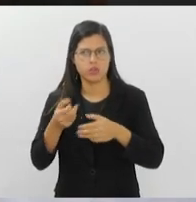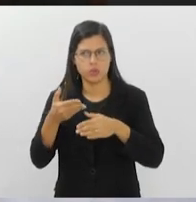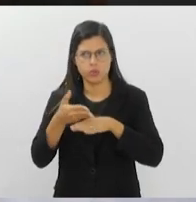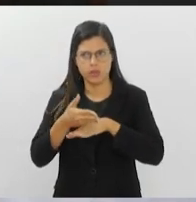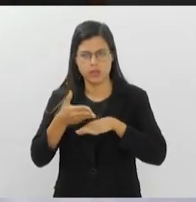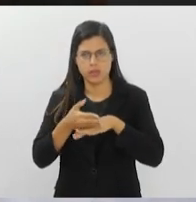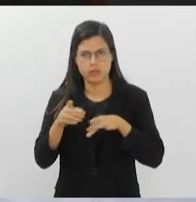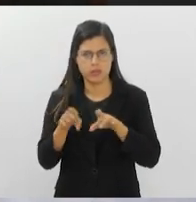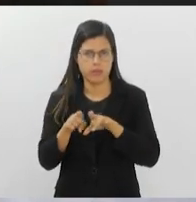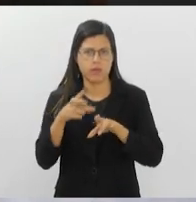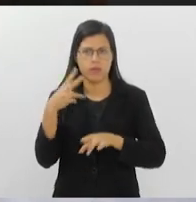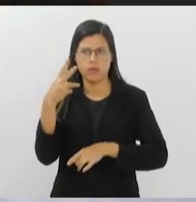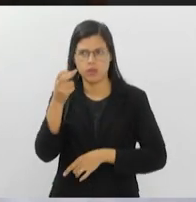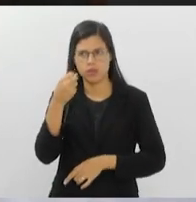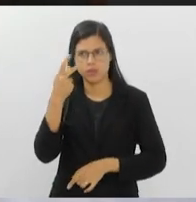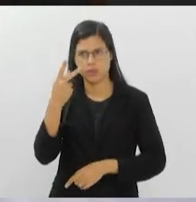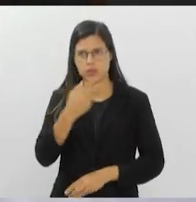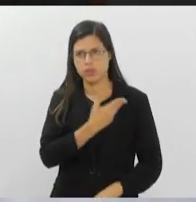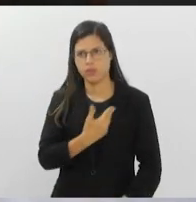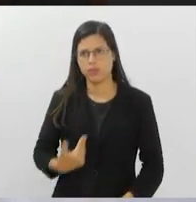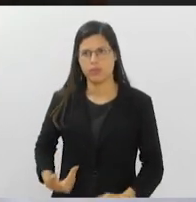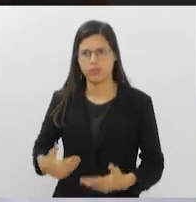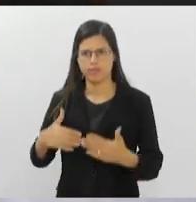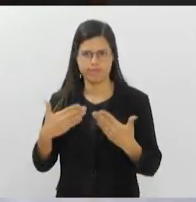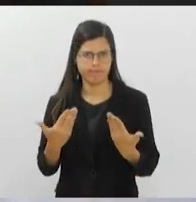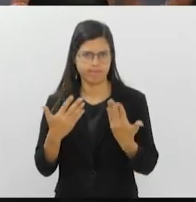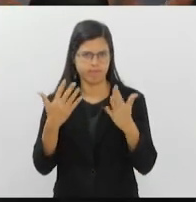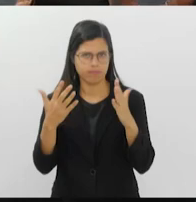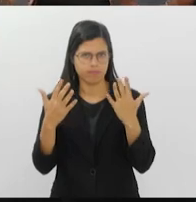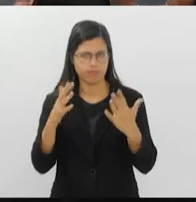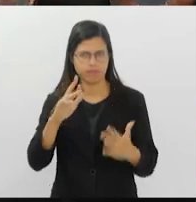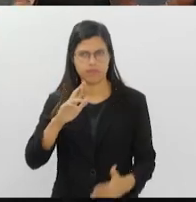políticas públicas. Então, Rodrigo, parabéns.